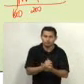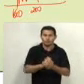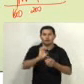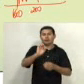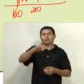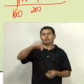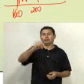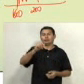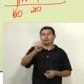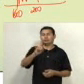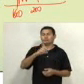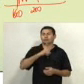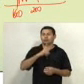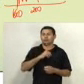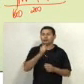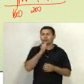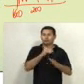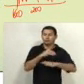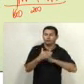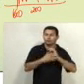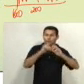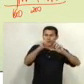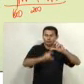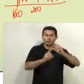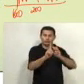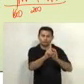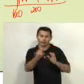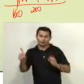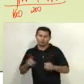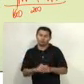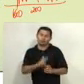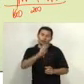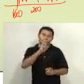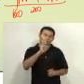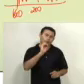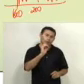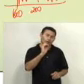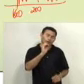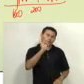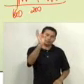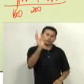ENAD, pessoal, eu tenho ainda toda essa área à minha direita, que é 50%.